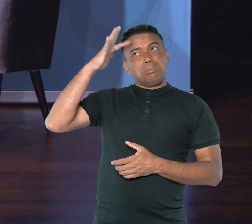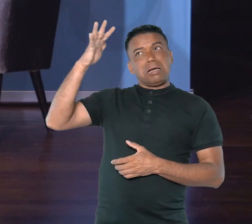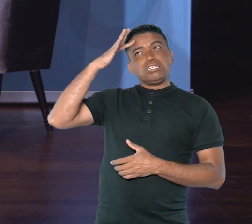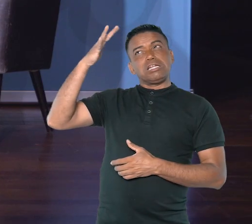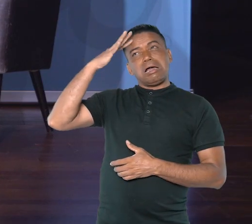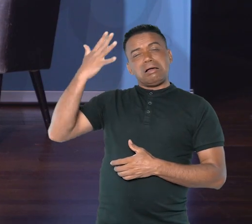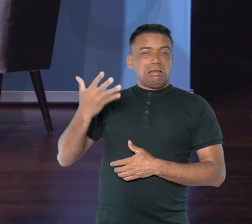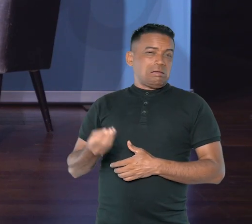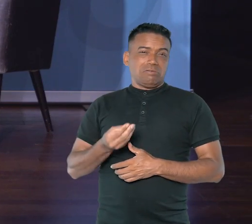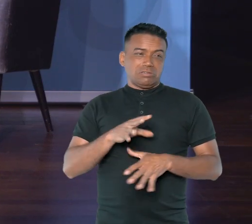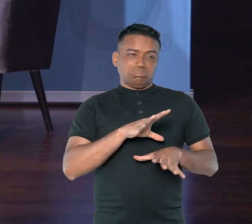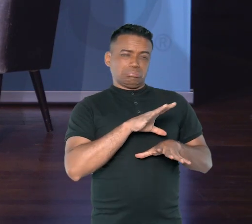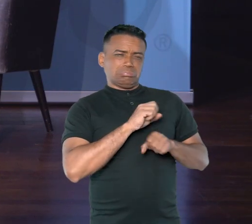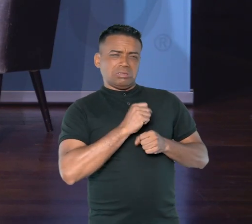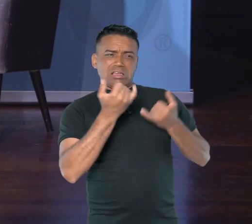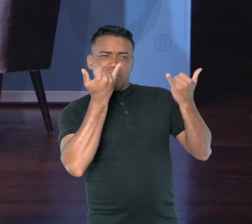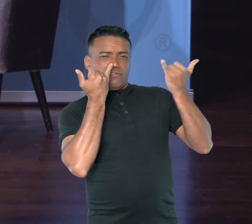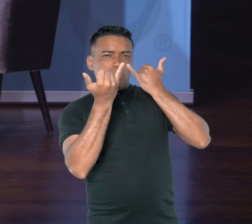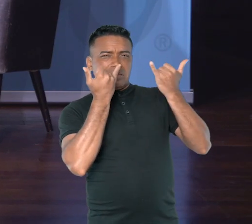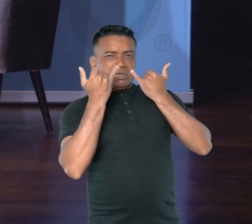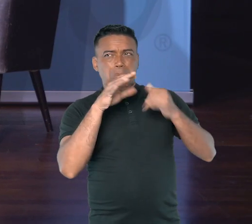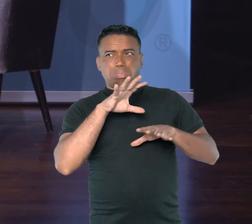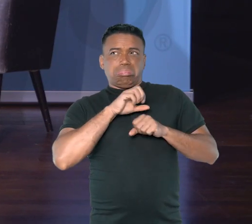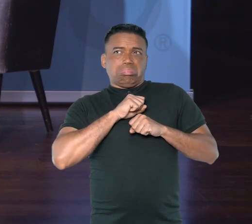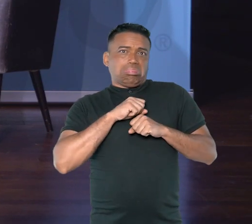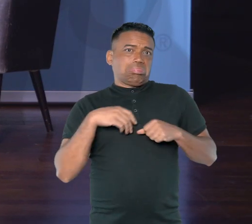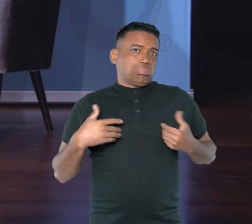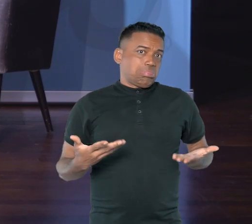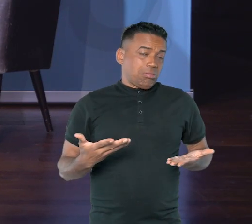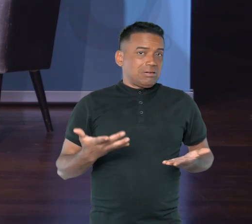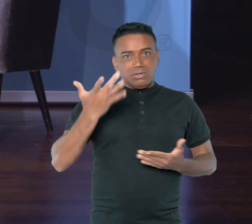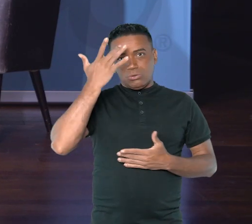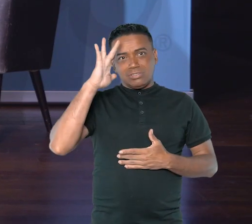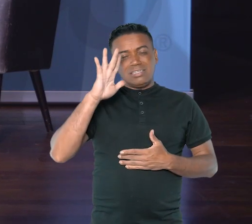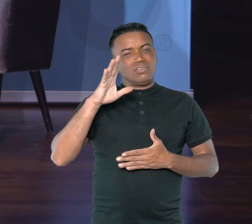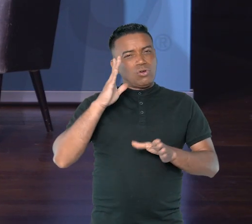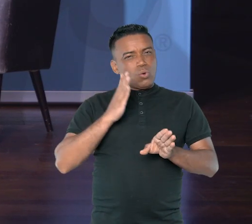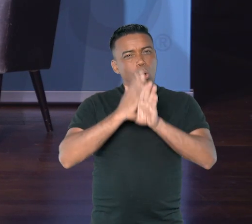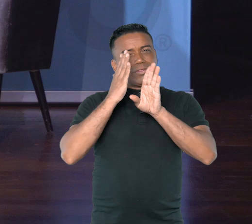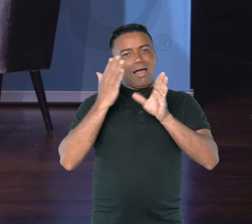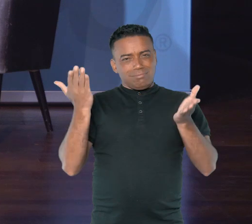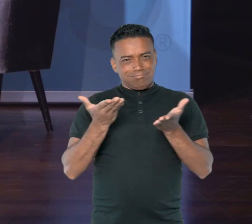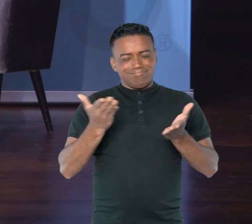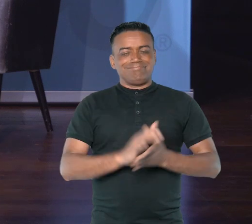fosse entrar, você não absorveu aquelas informações, né? Então, eu não sei se eu vou achar ele aqui agora.